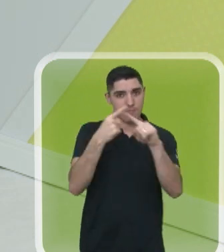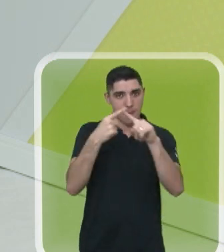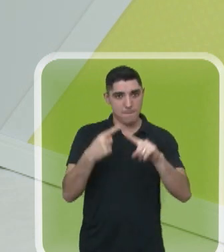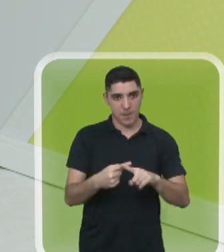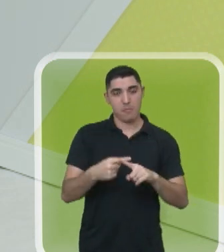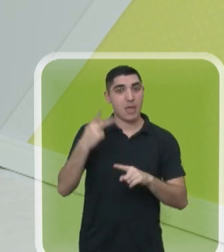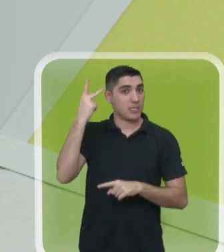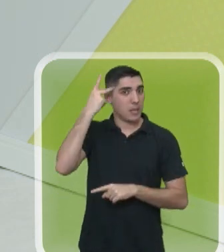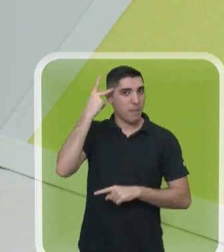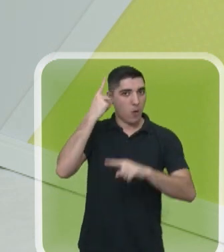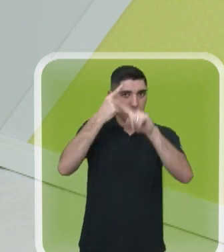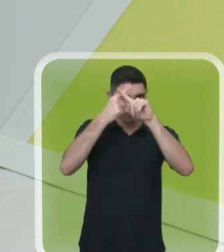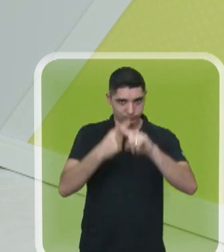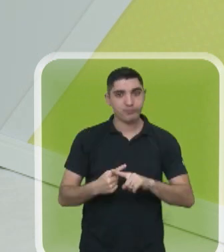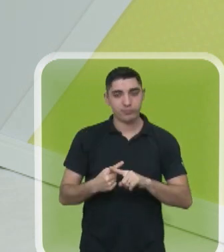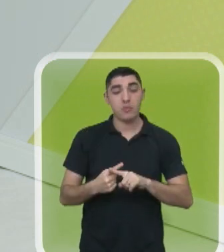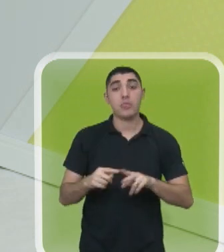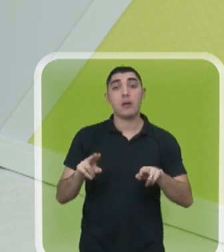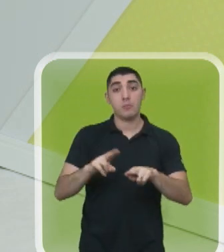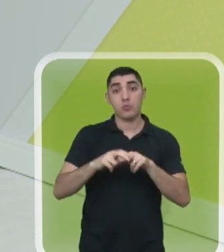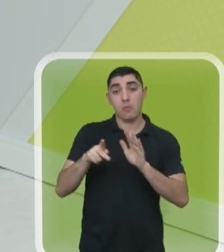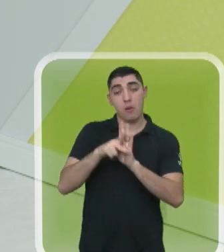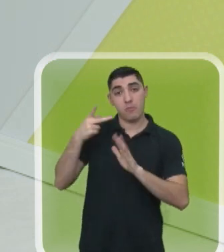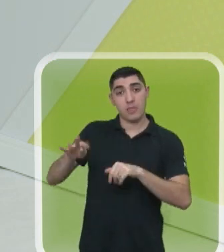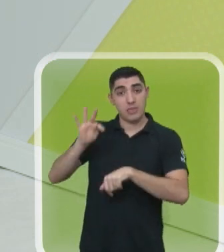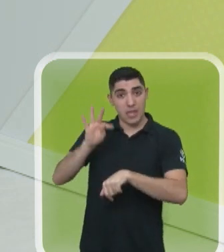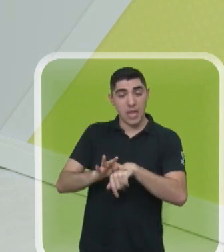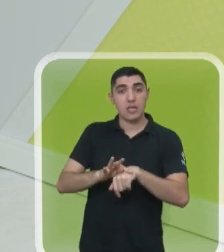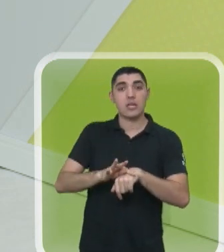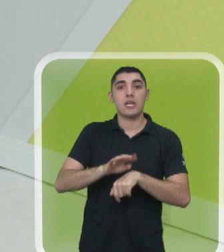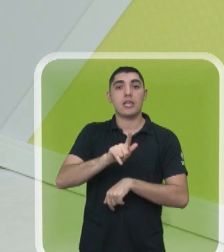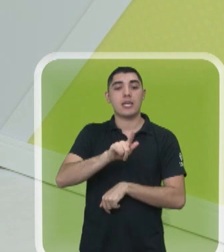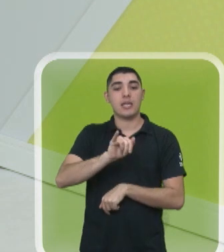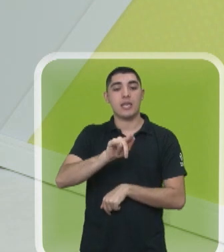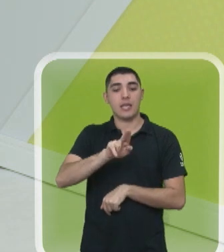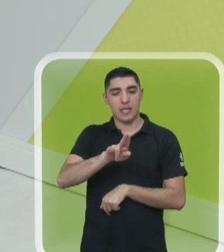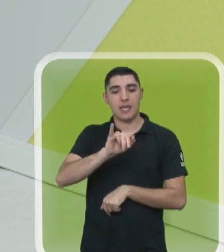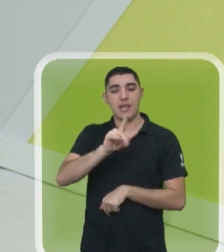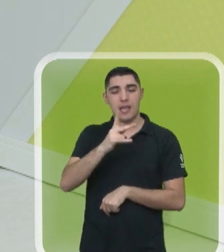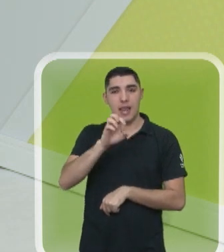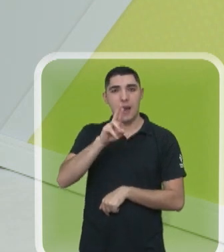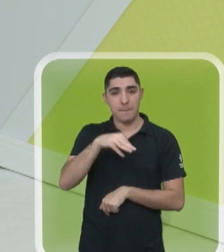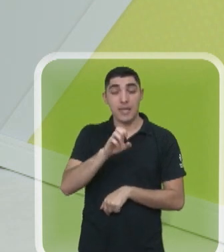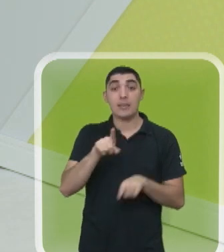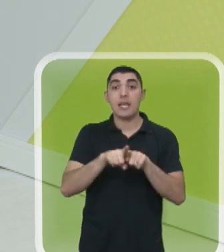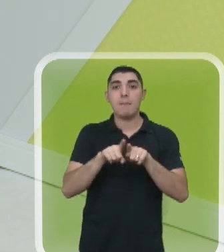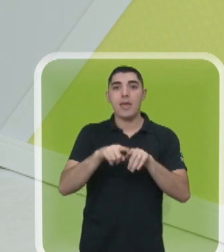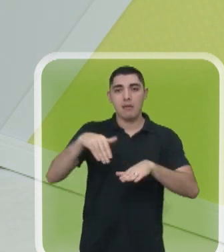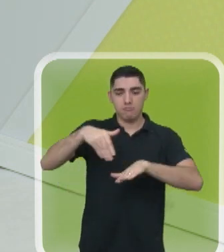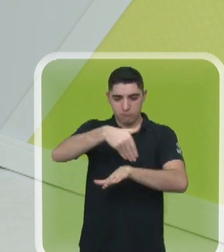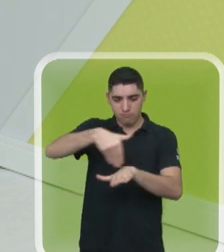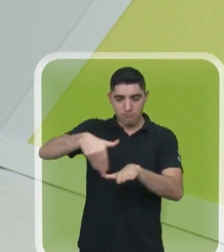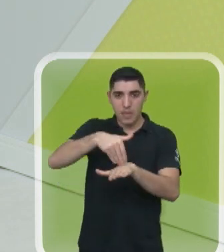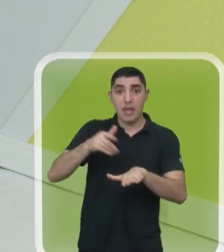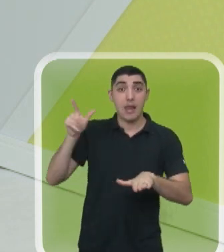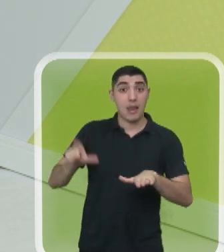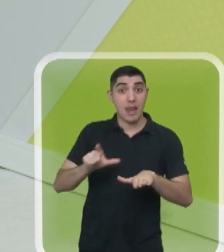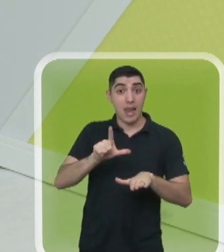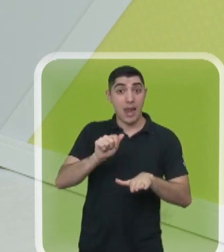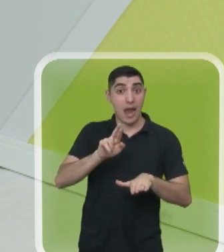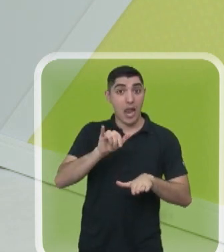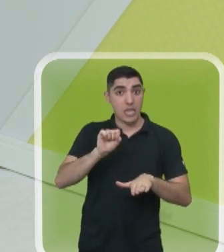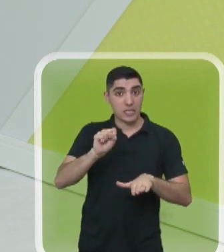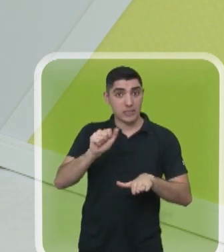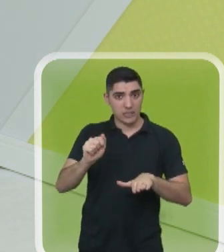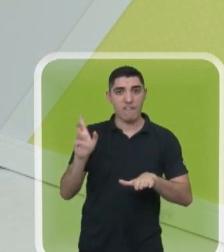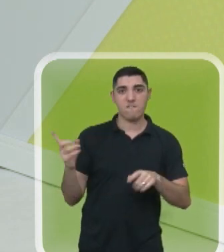Campeonato Paulista. Partida de logo mais, o técnico Guilherme Jutsi conta com o retorno da meio-campista Larissa Vasconcelos. Ela é boa, hein? Recuperada